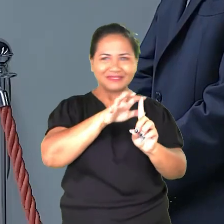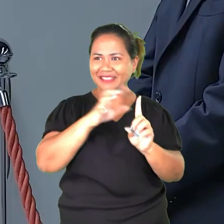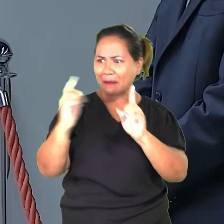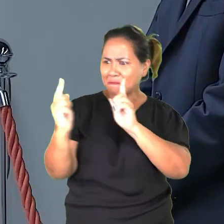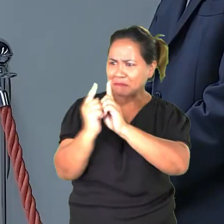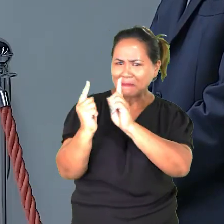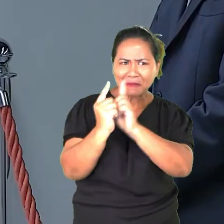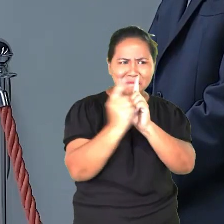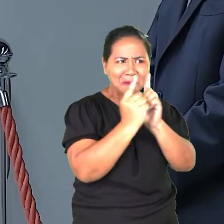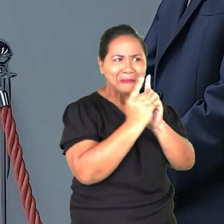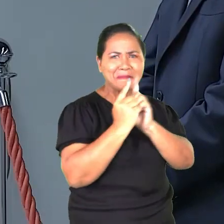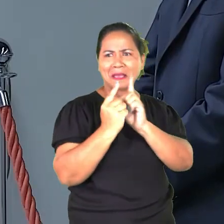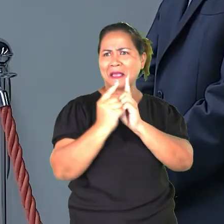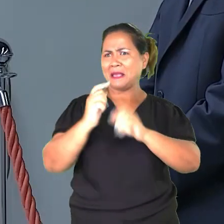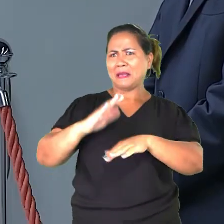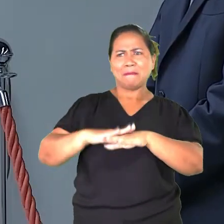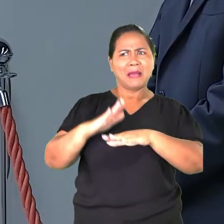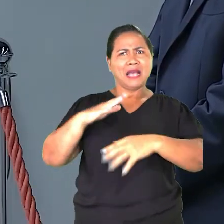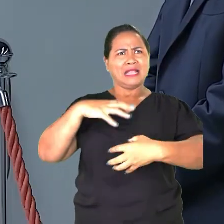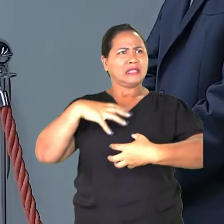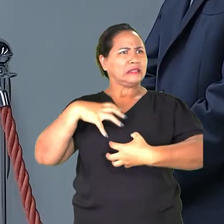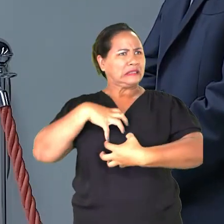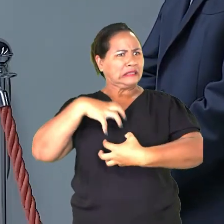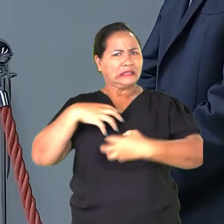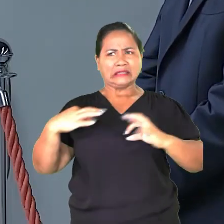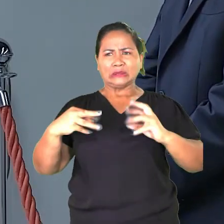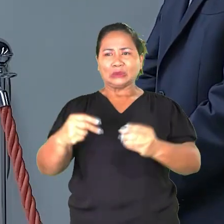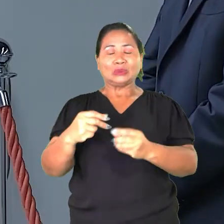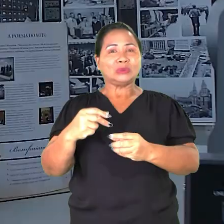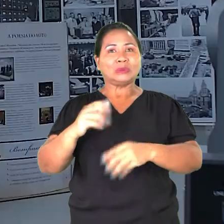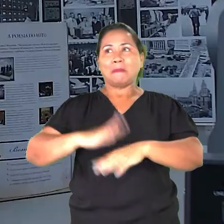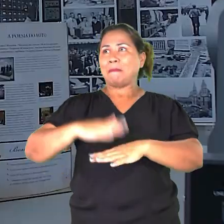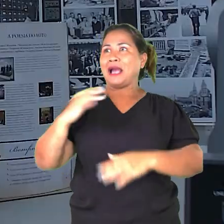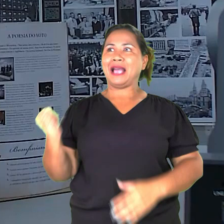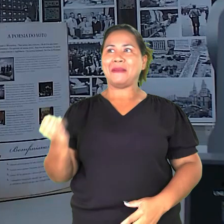importante do mundo pelo tempo que durasse aquele encontro.